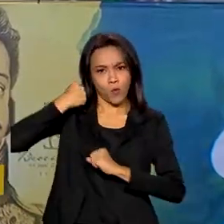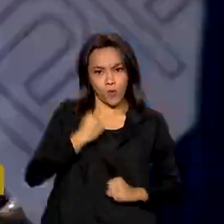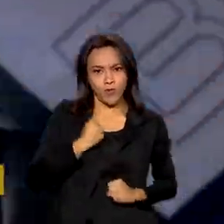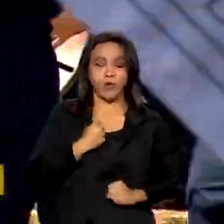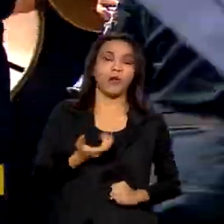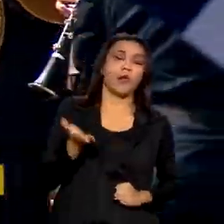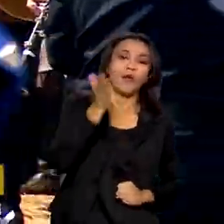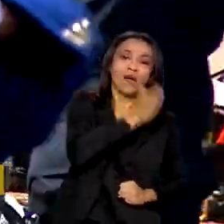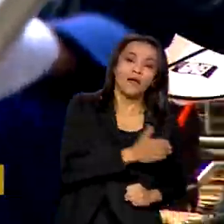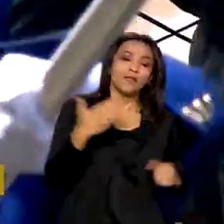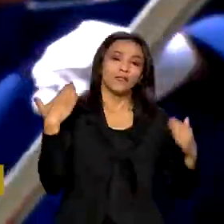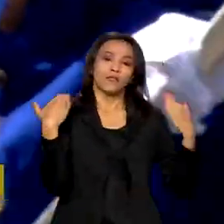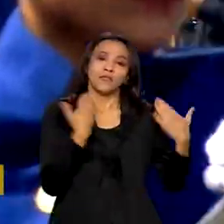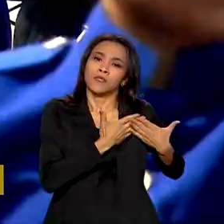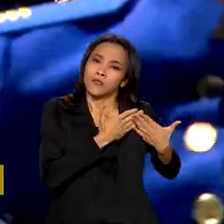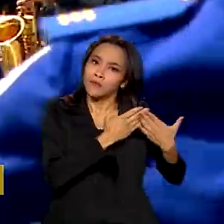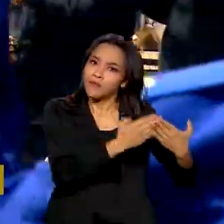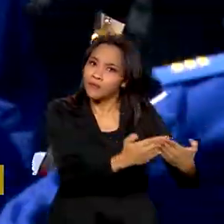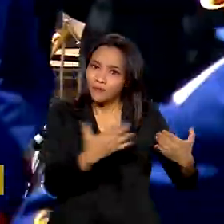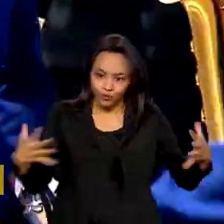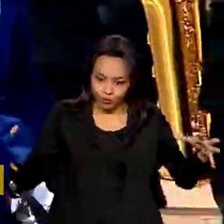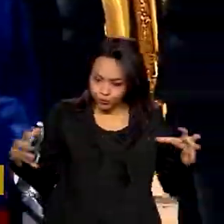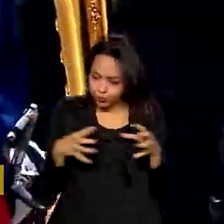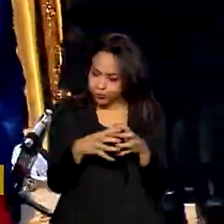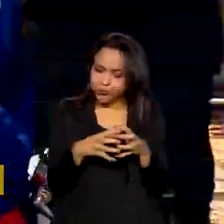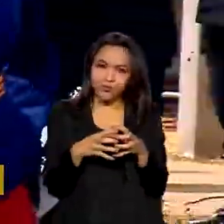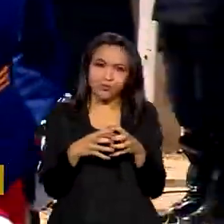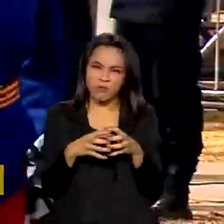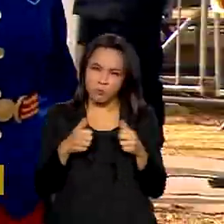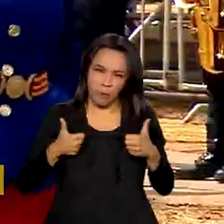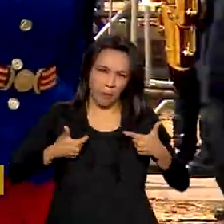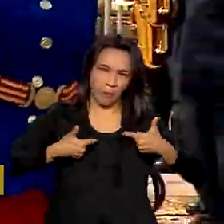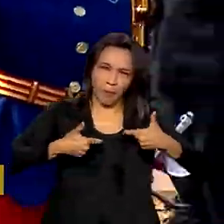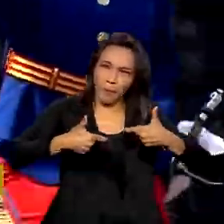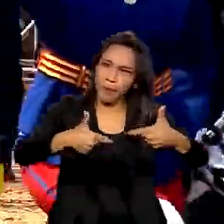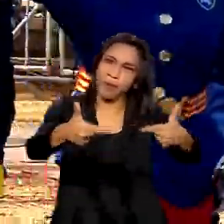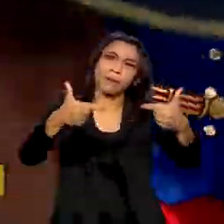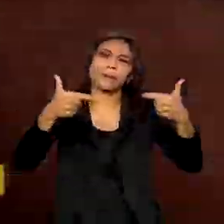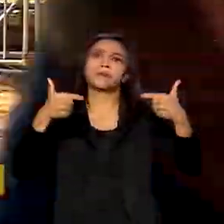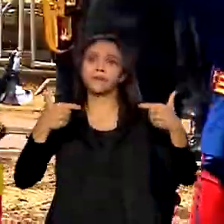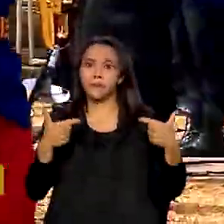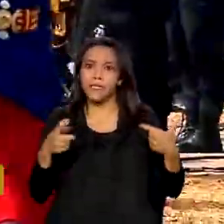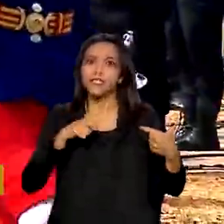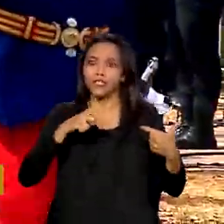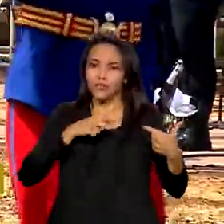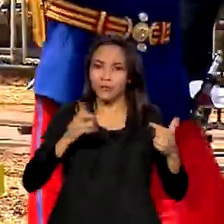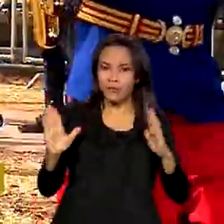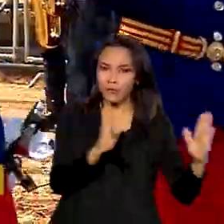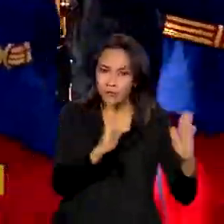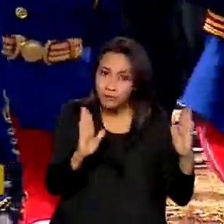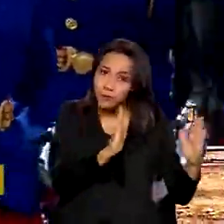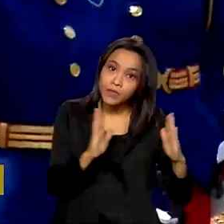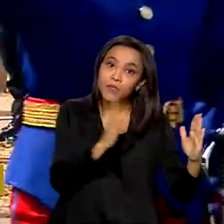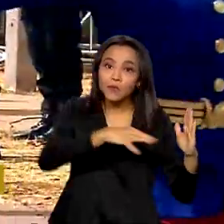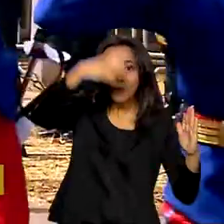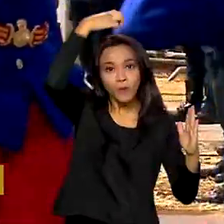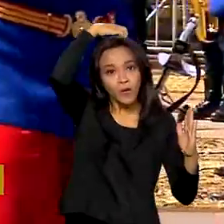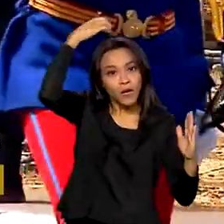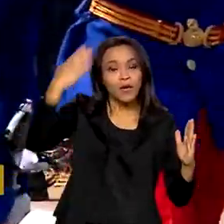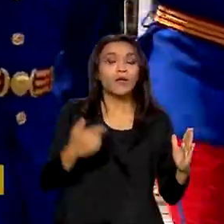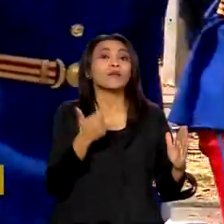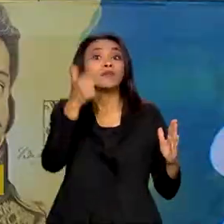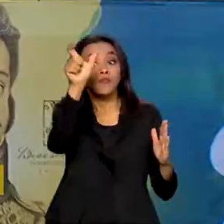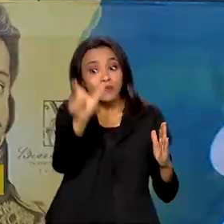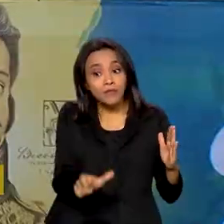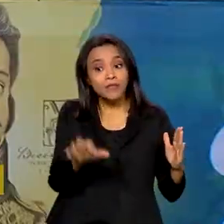manter a nossa integridade territorial. Nós perpassamos todo o período do Império também, Duque de Caxias se